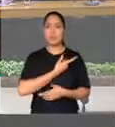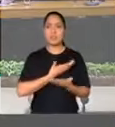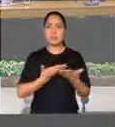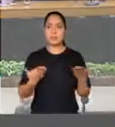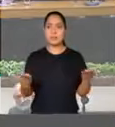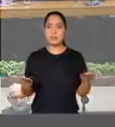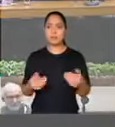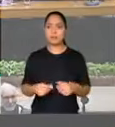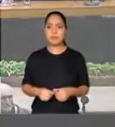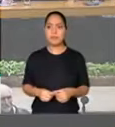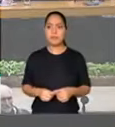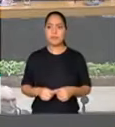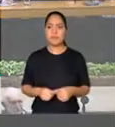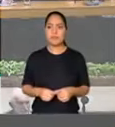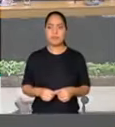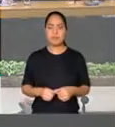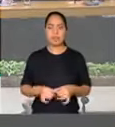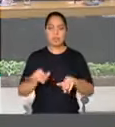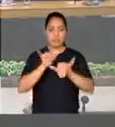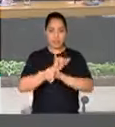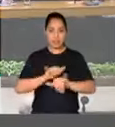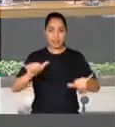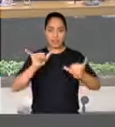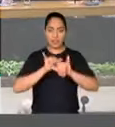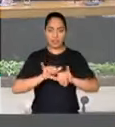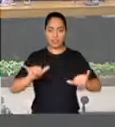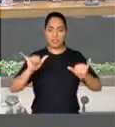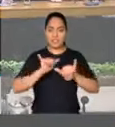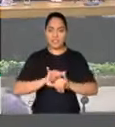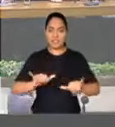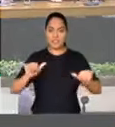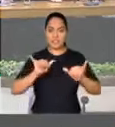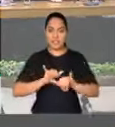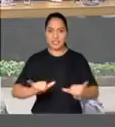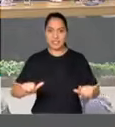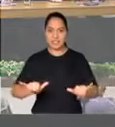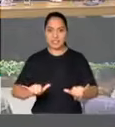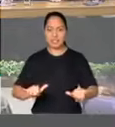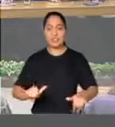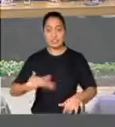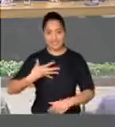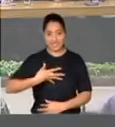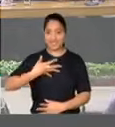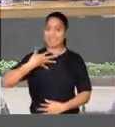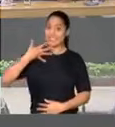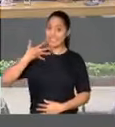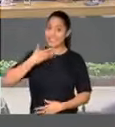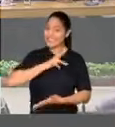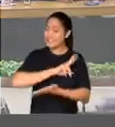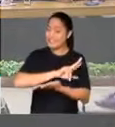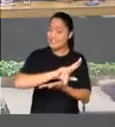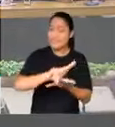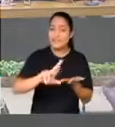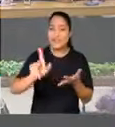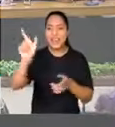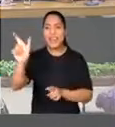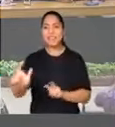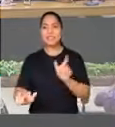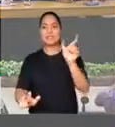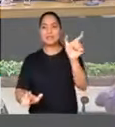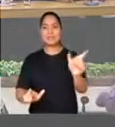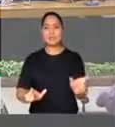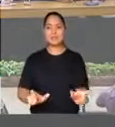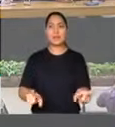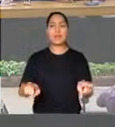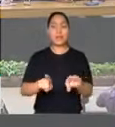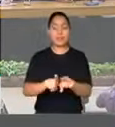queria dizer que nós iremos homenagear diversas pessoas. Eu gostaria